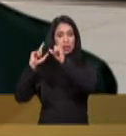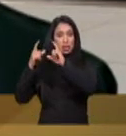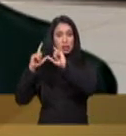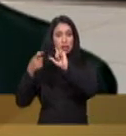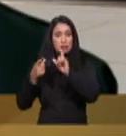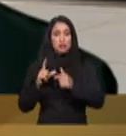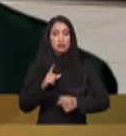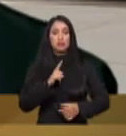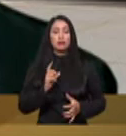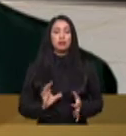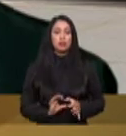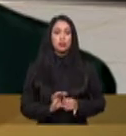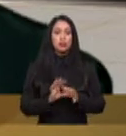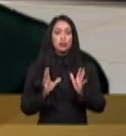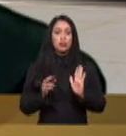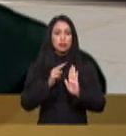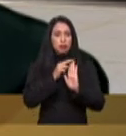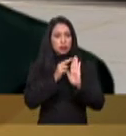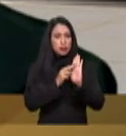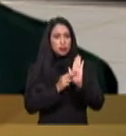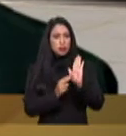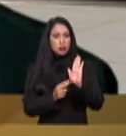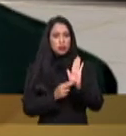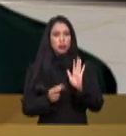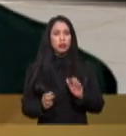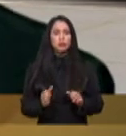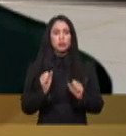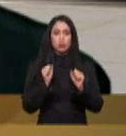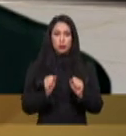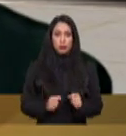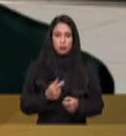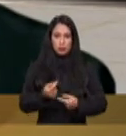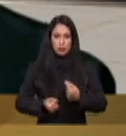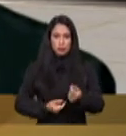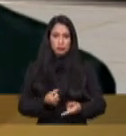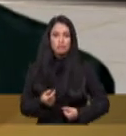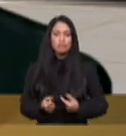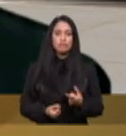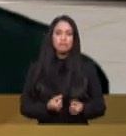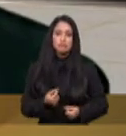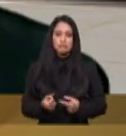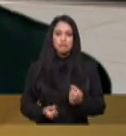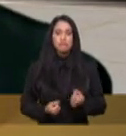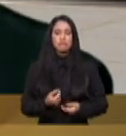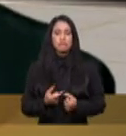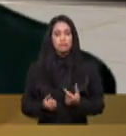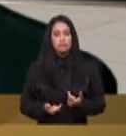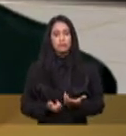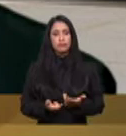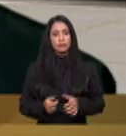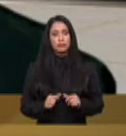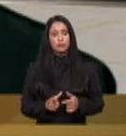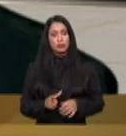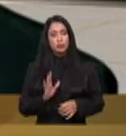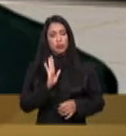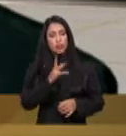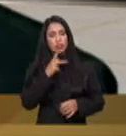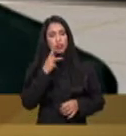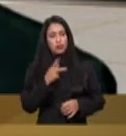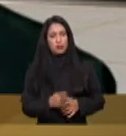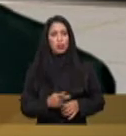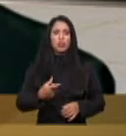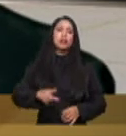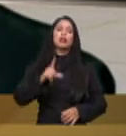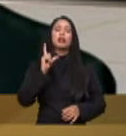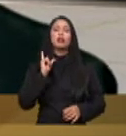essa liberalidade normativa em relação ao poder econômico. Aliás, está lá na Constituição o comando que já citei, já é